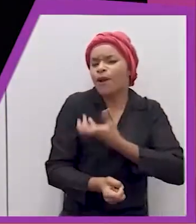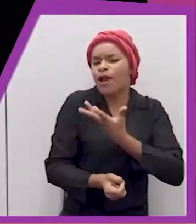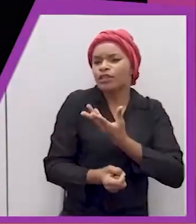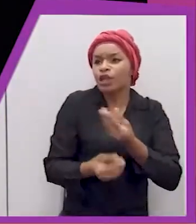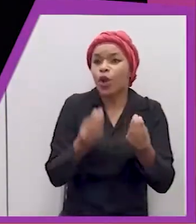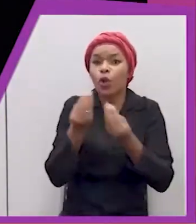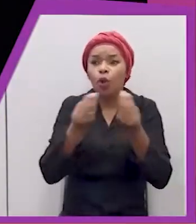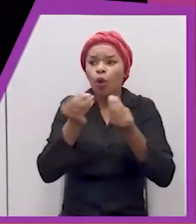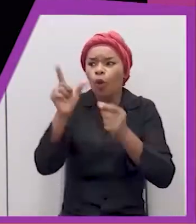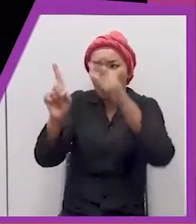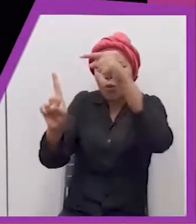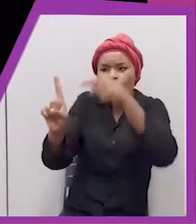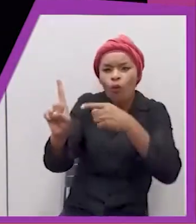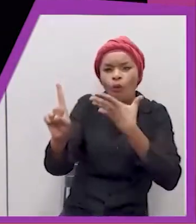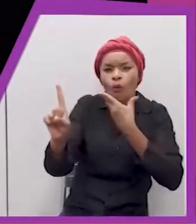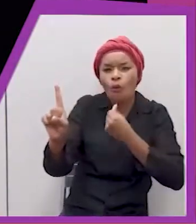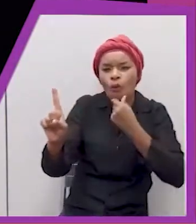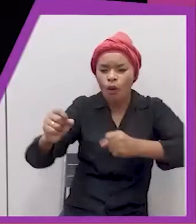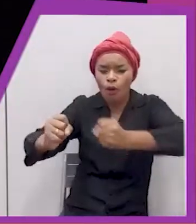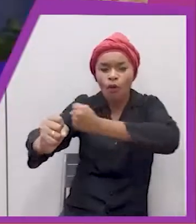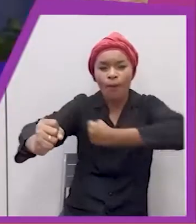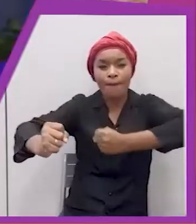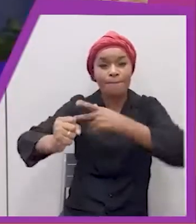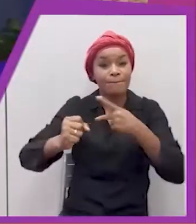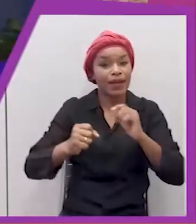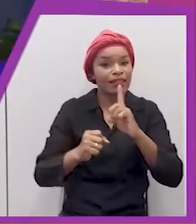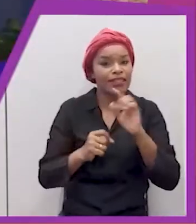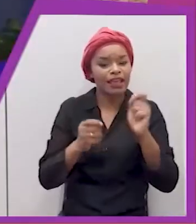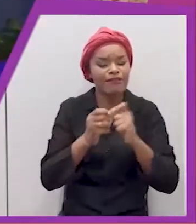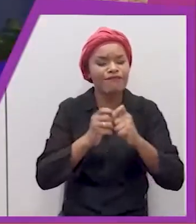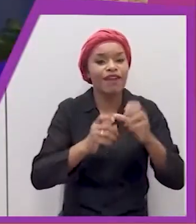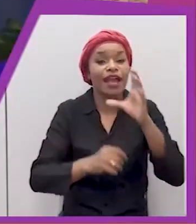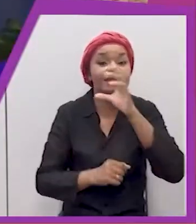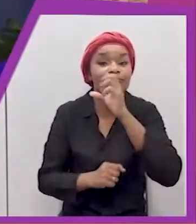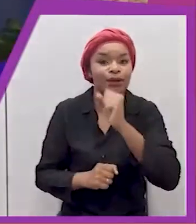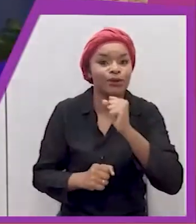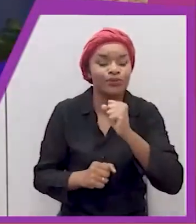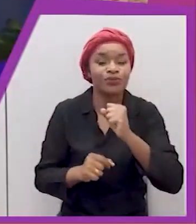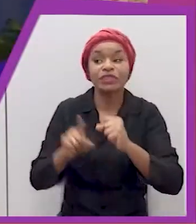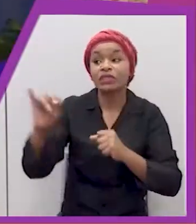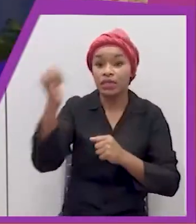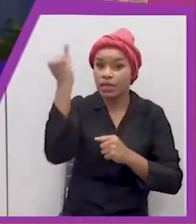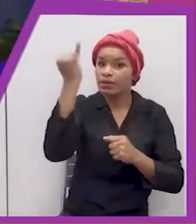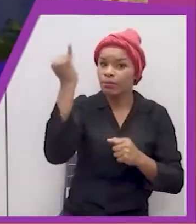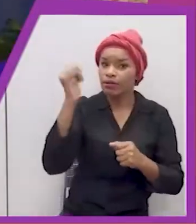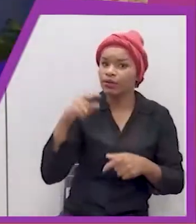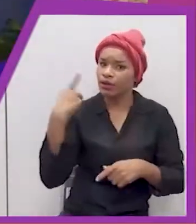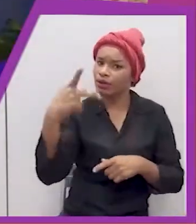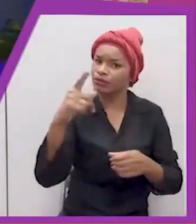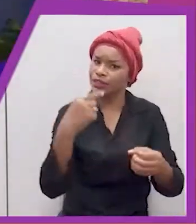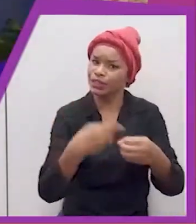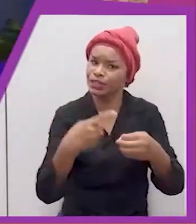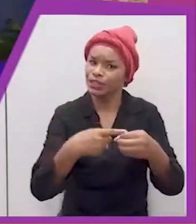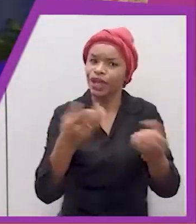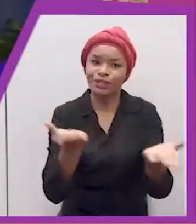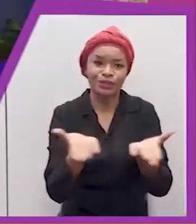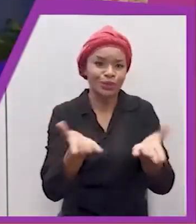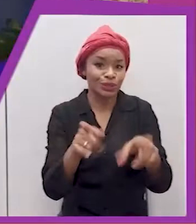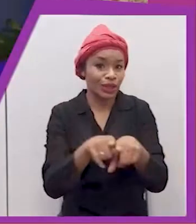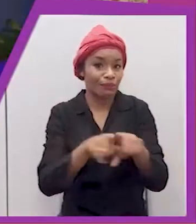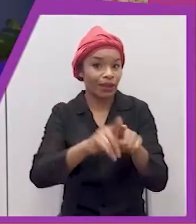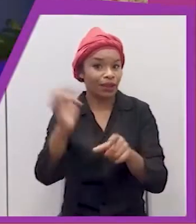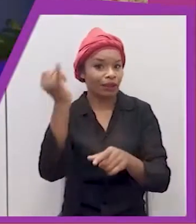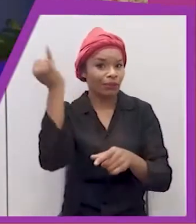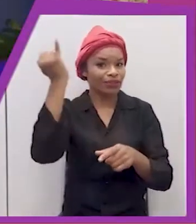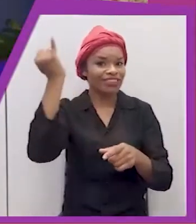fala de uma forma muito poética como é que o padeiro faz pão e a importância